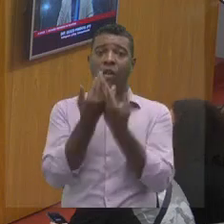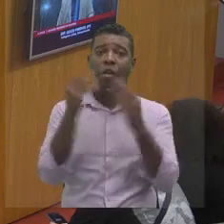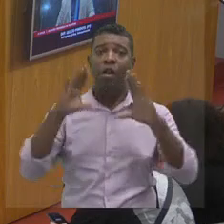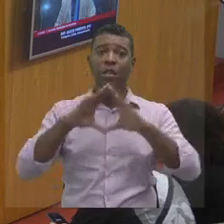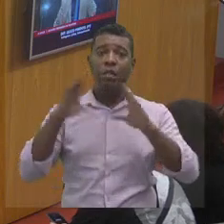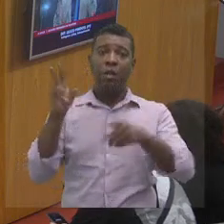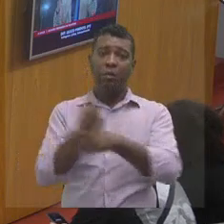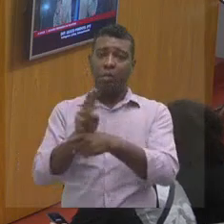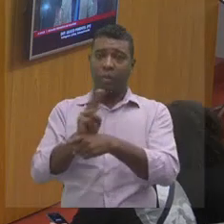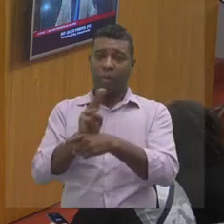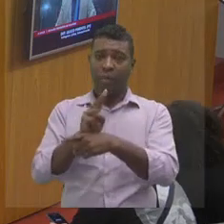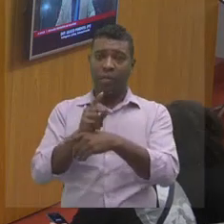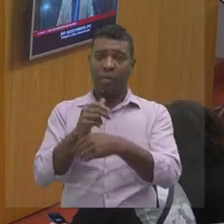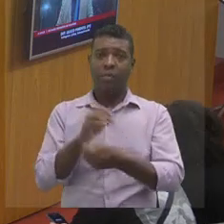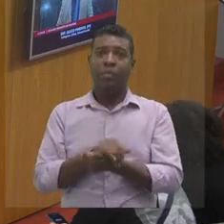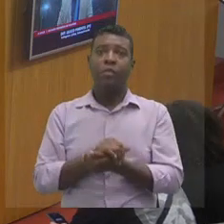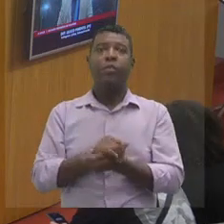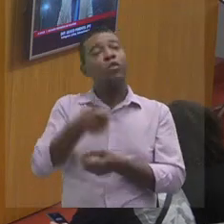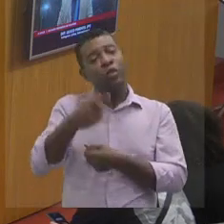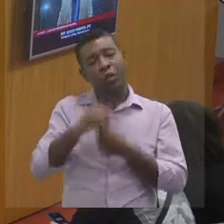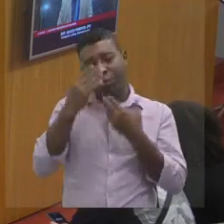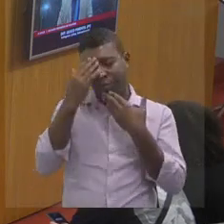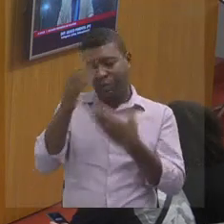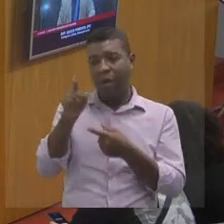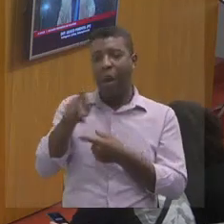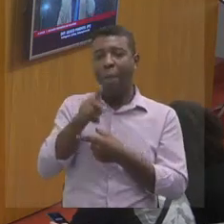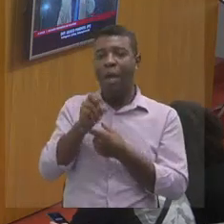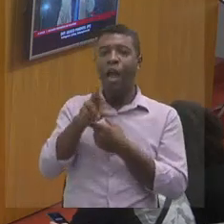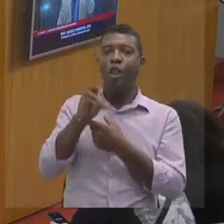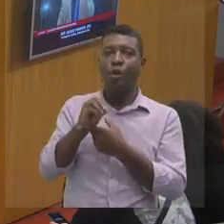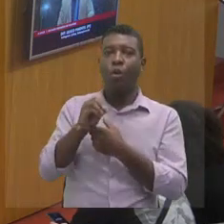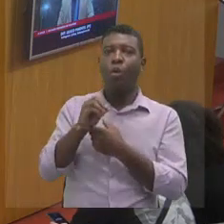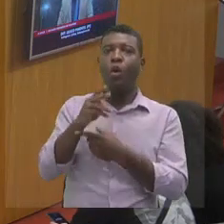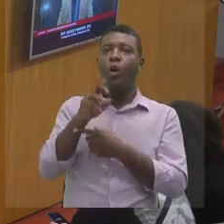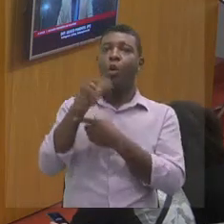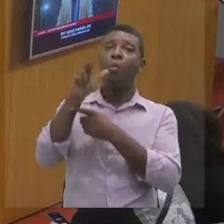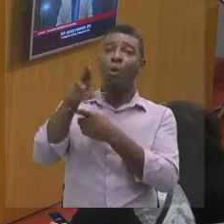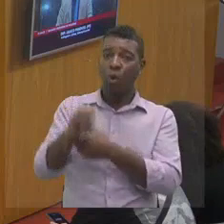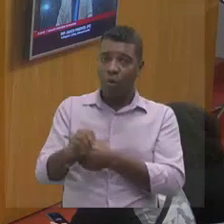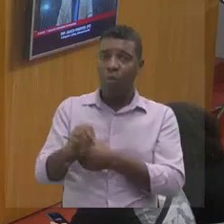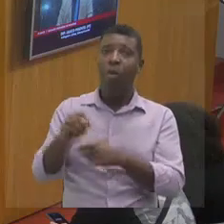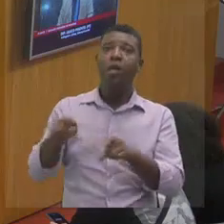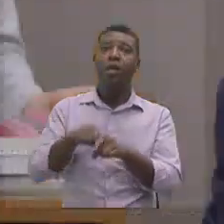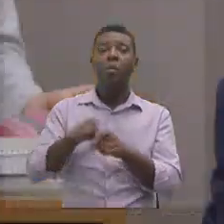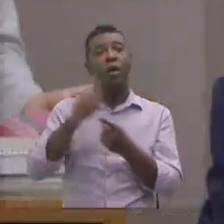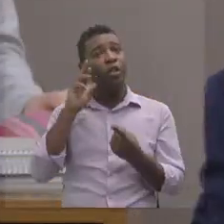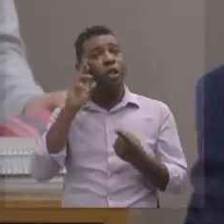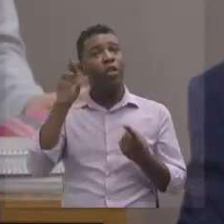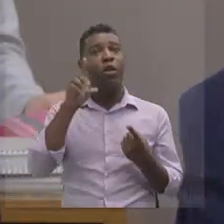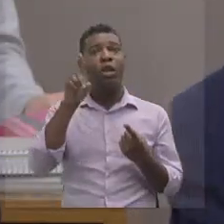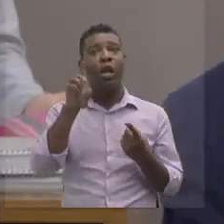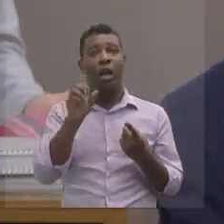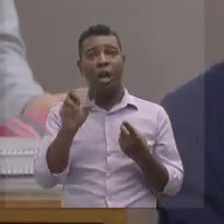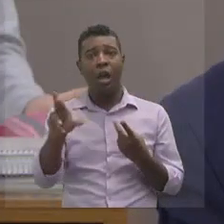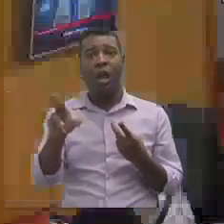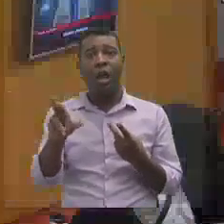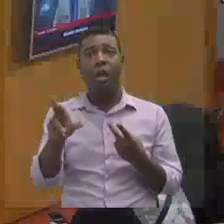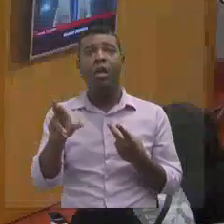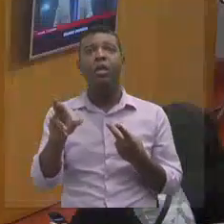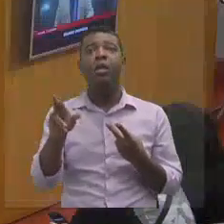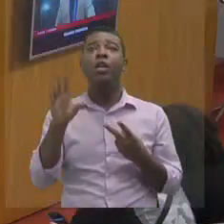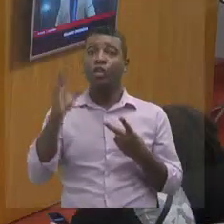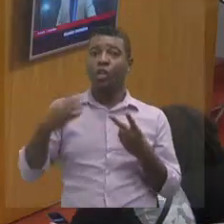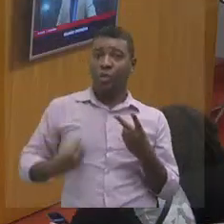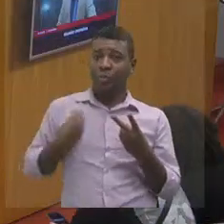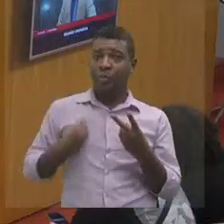novamente agradecer aqui a presença secretário Pedro Bruno também do diretor do Dr que vai estar conosco na mesa já está conosco na mesa